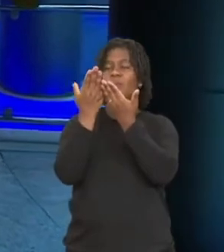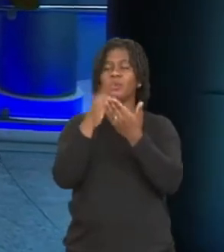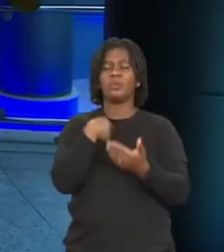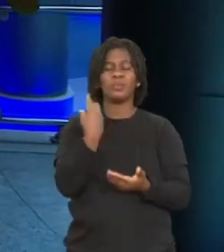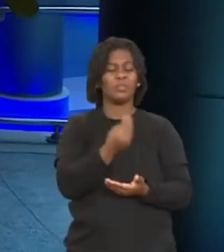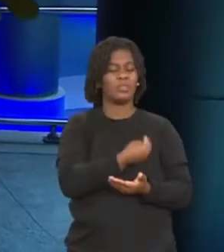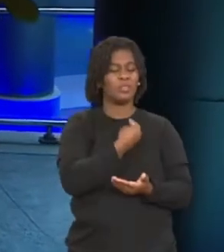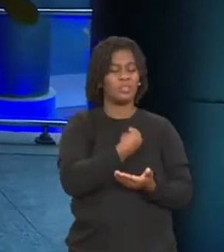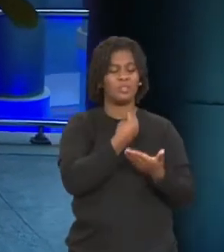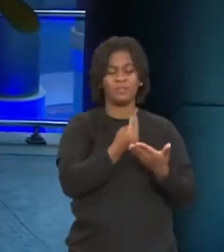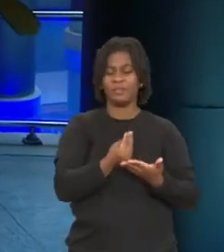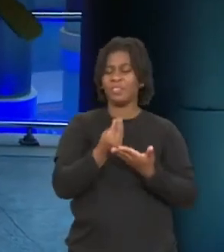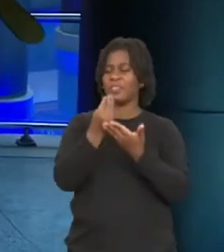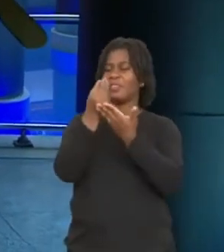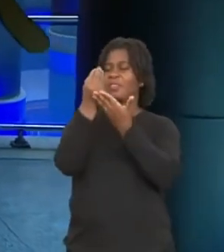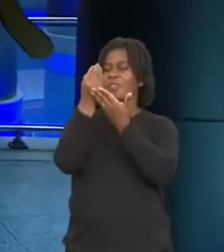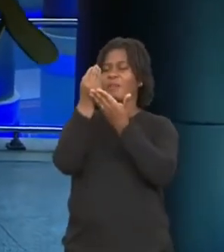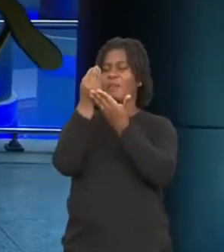Graças a